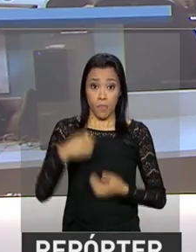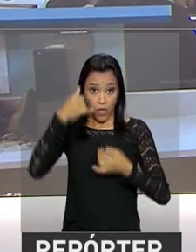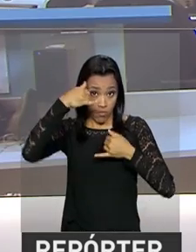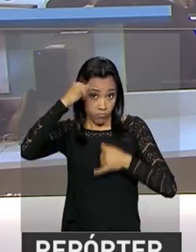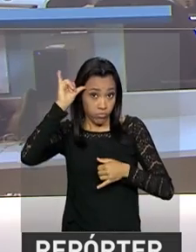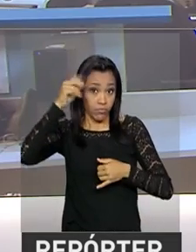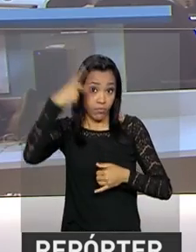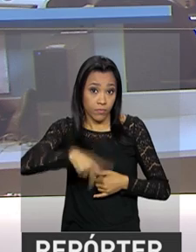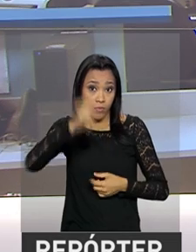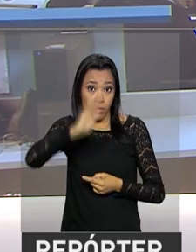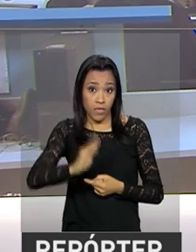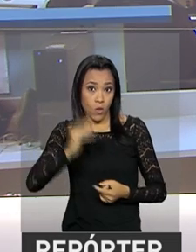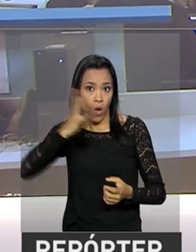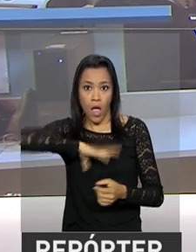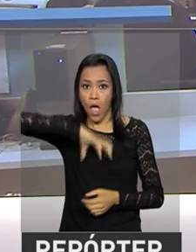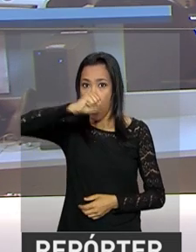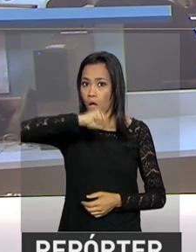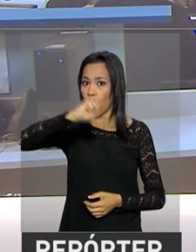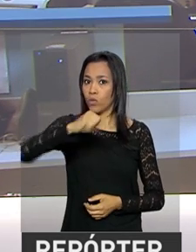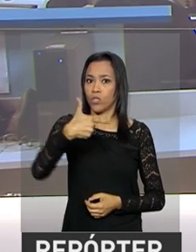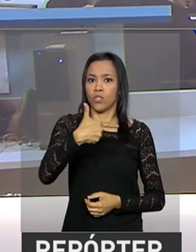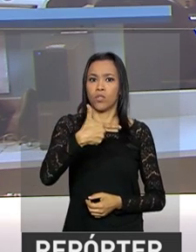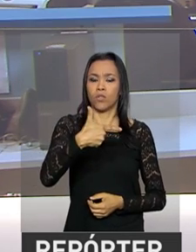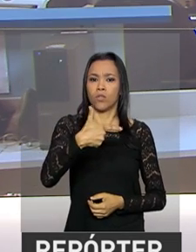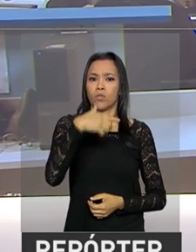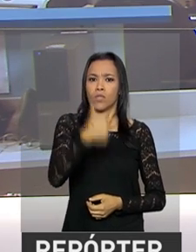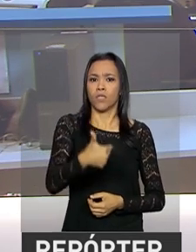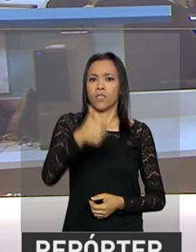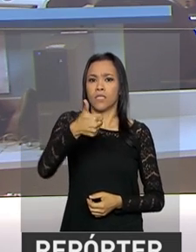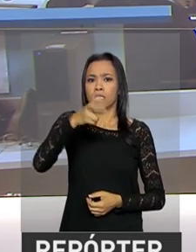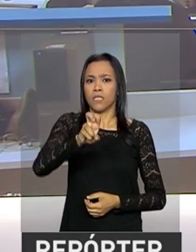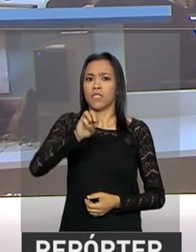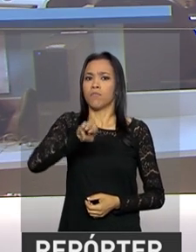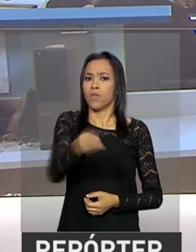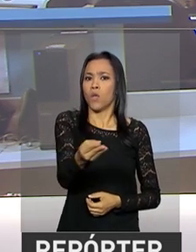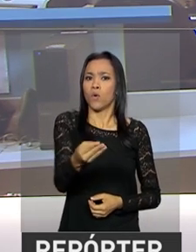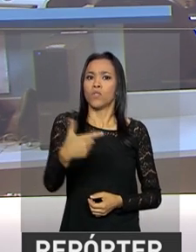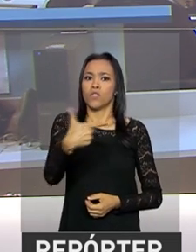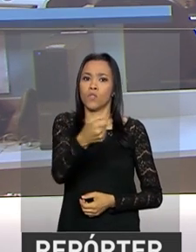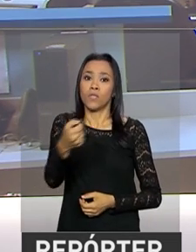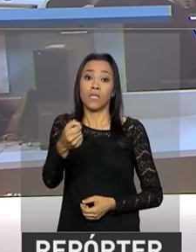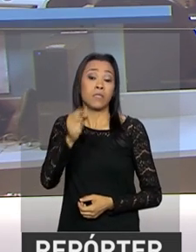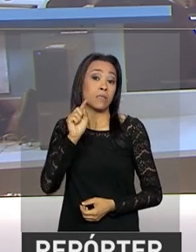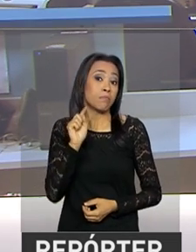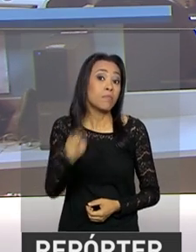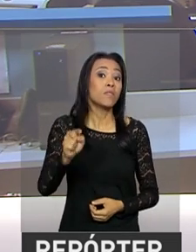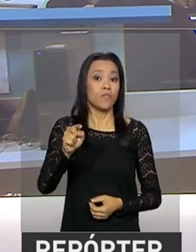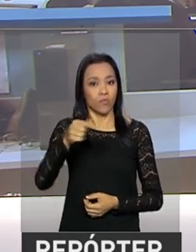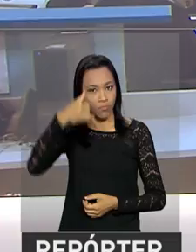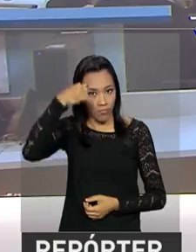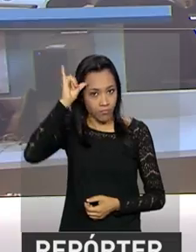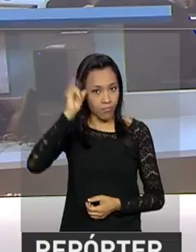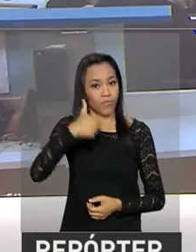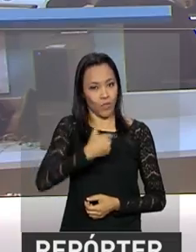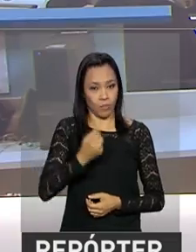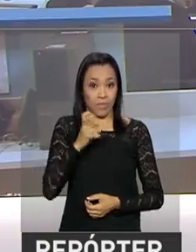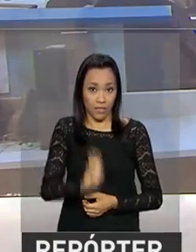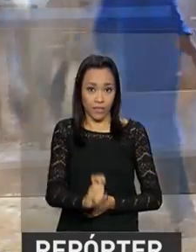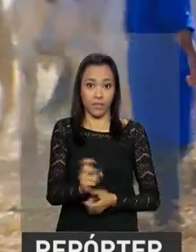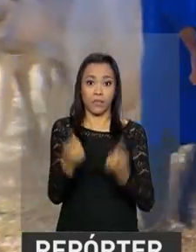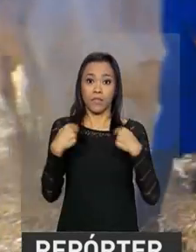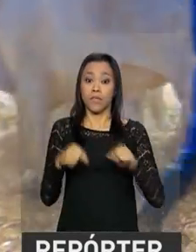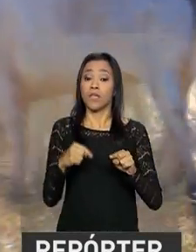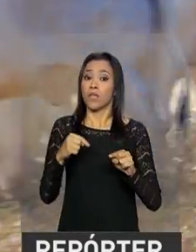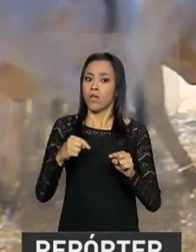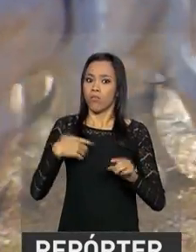brasileiro alcançou a marca recorde de 215 milhões 200.000 cabeças em 2015 o